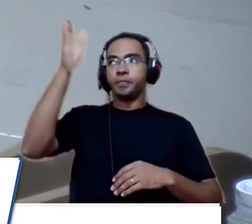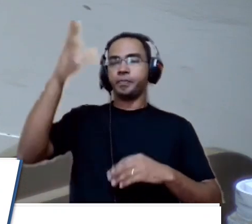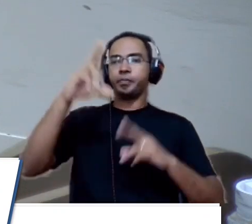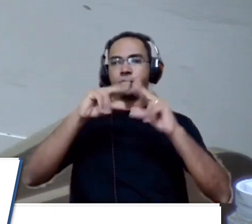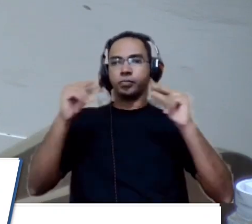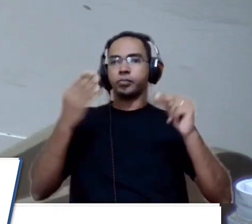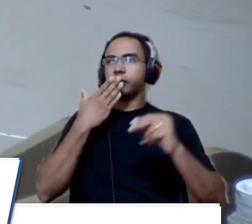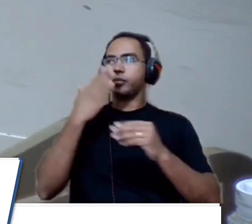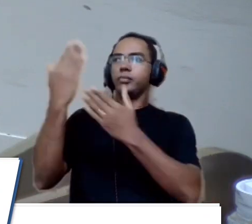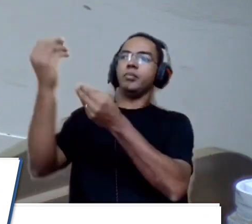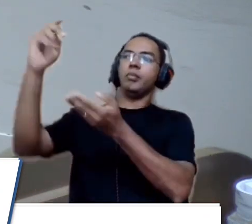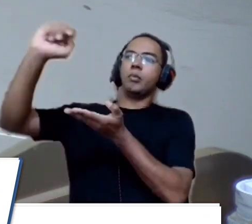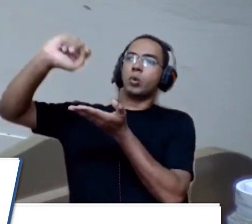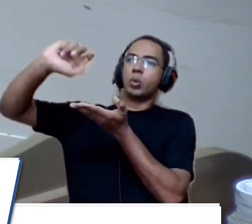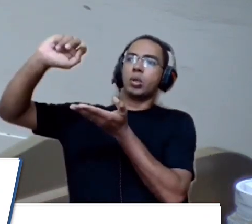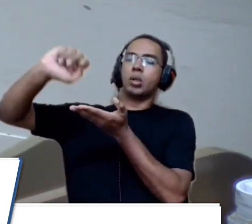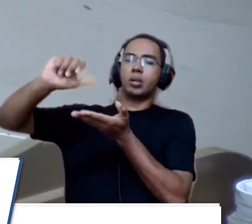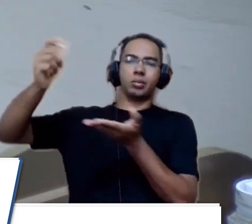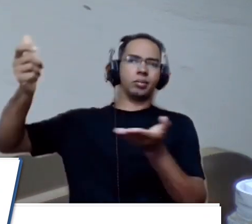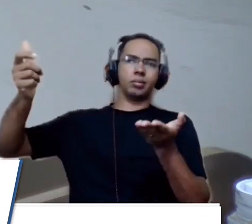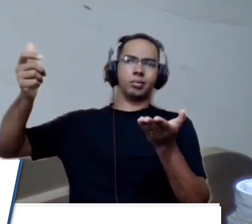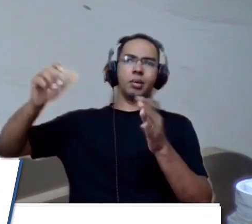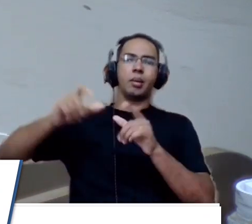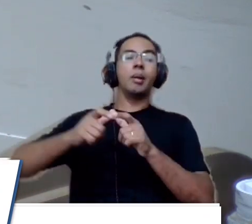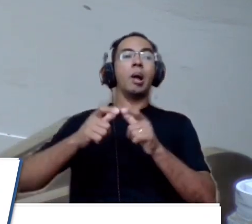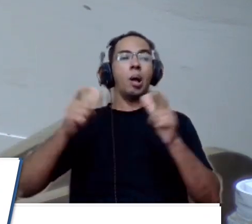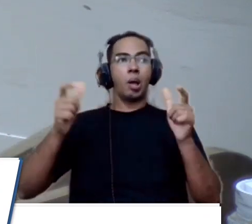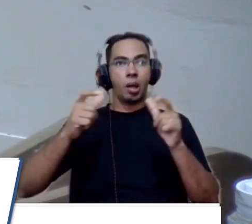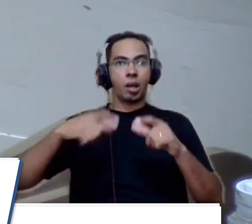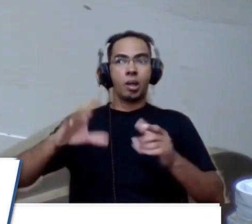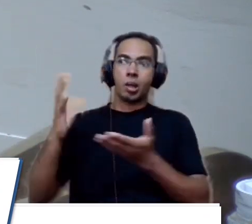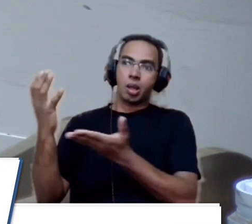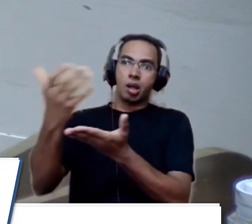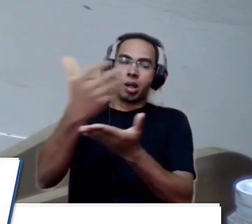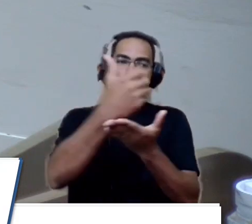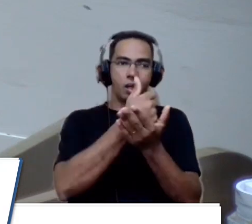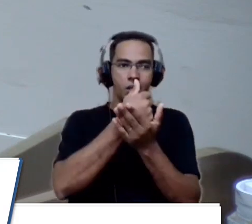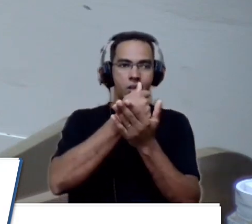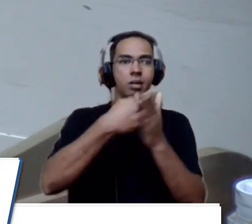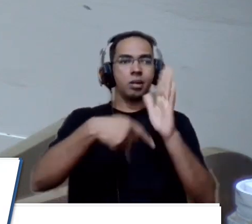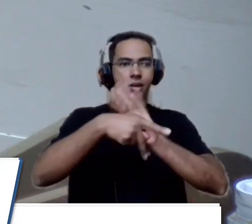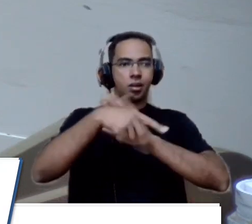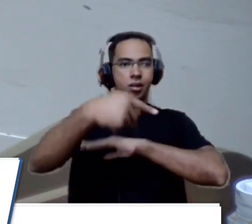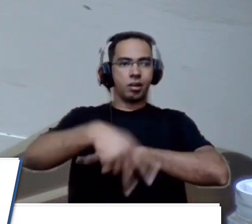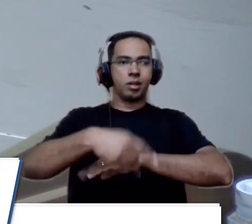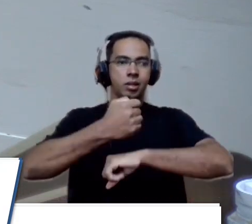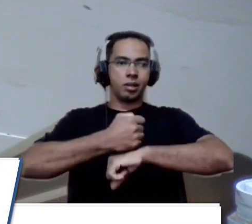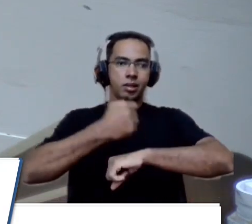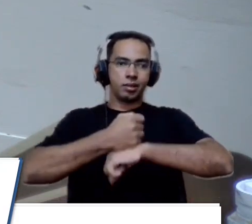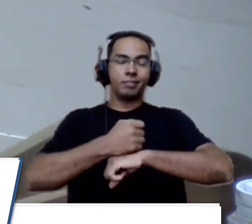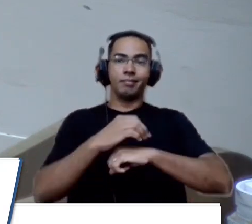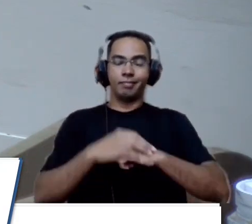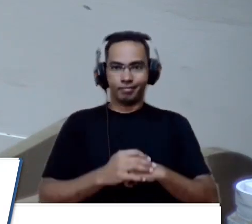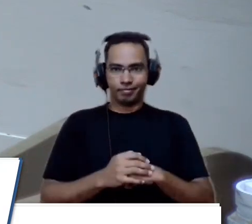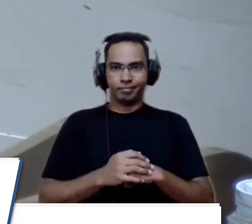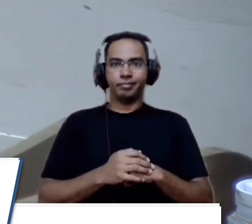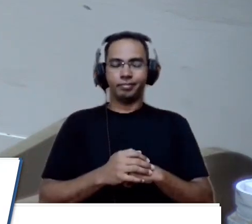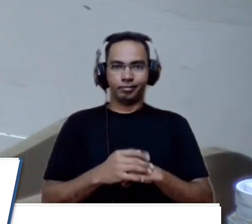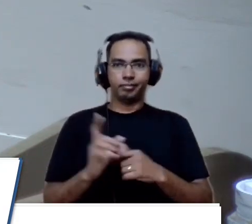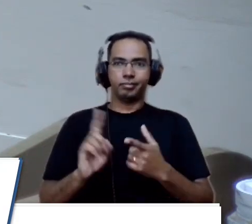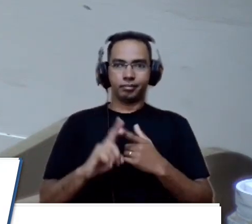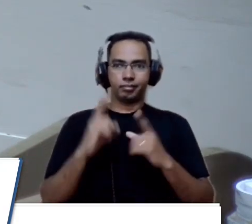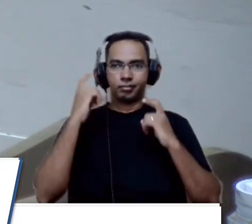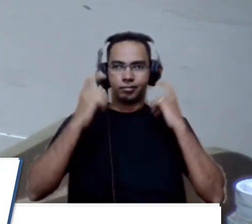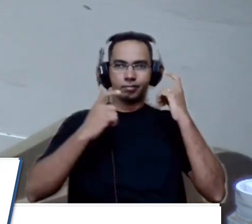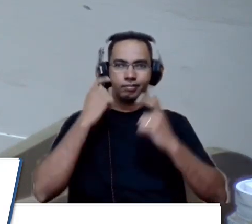bênção, sendo que a maior parte dessa arrecadação ela é feita aqui. E uma coisa que me preocupou